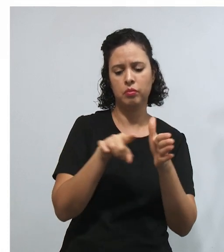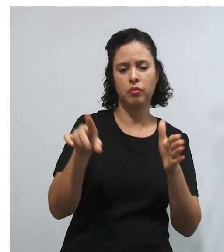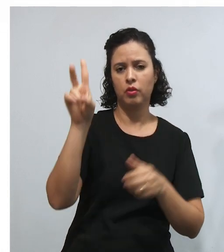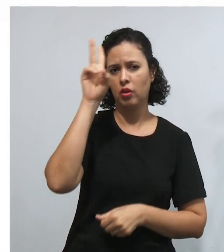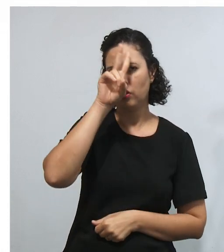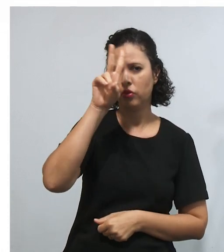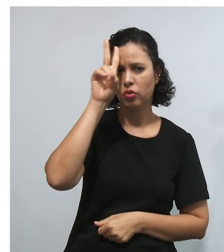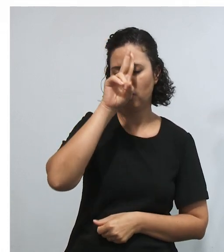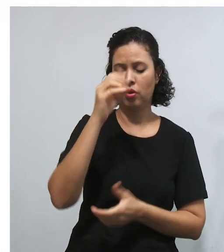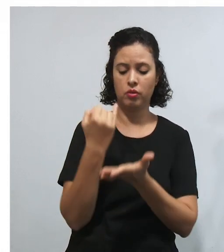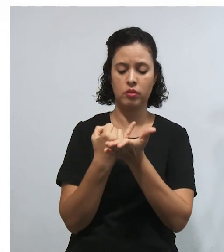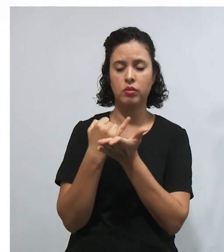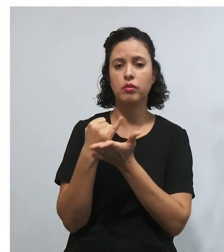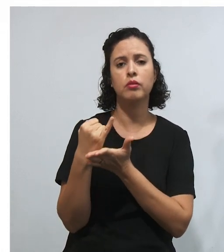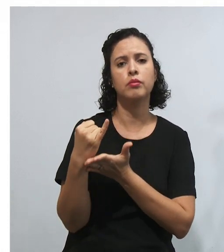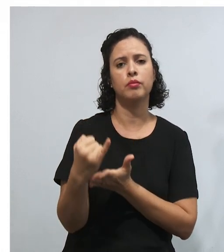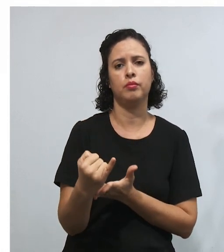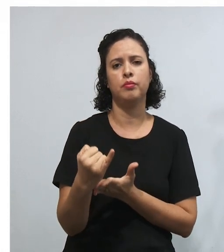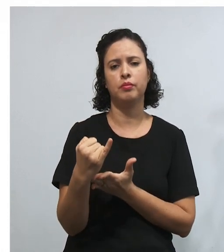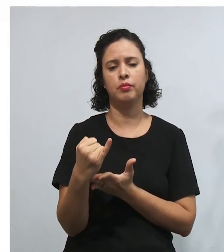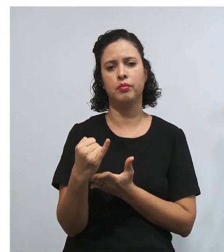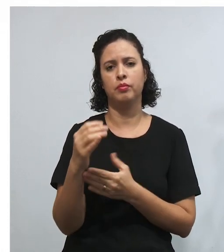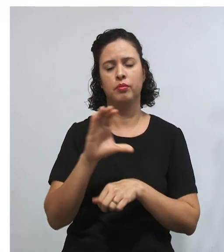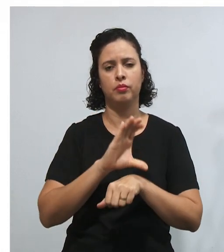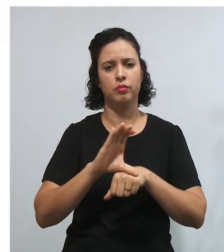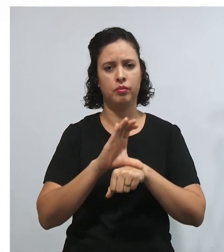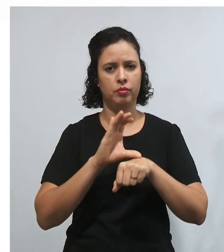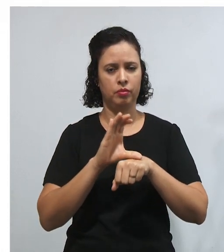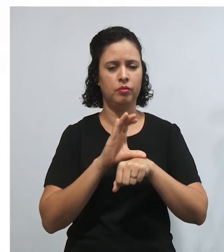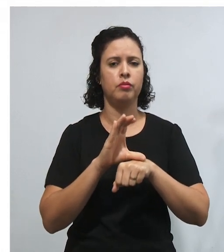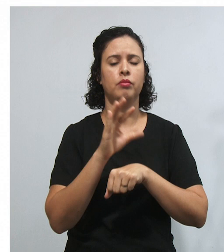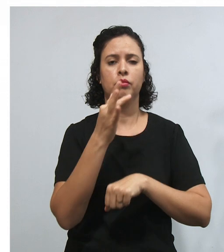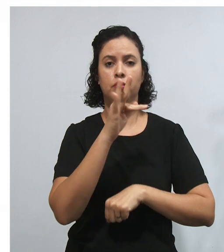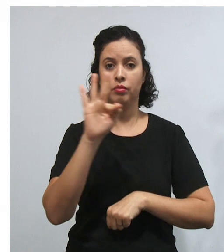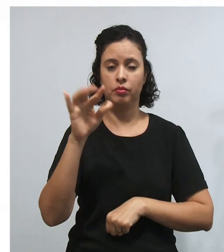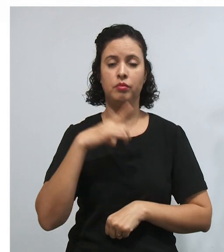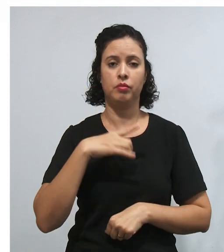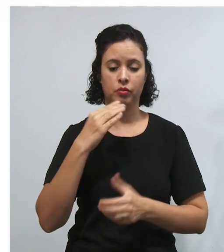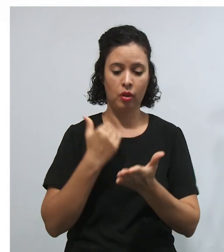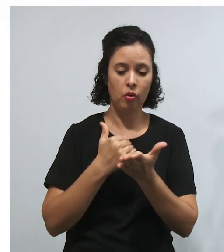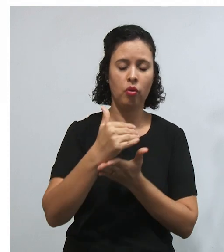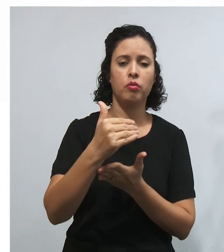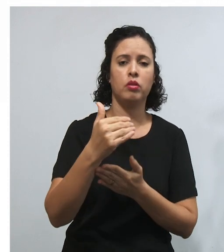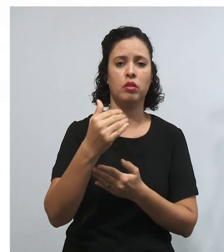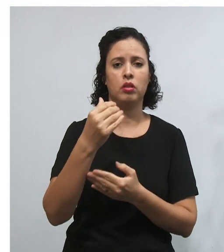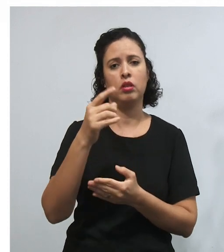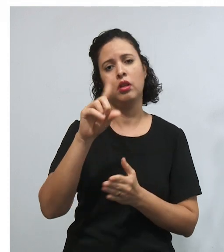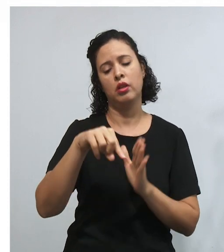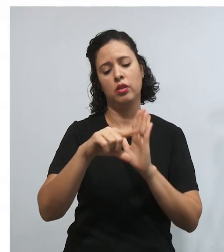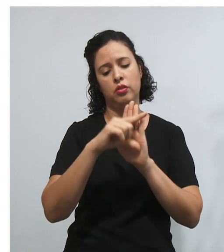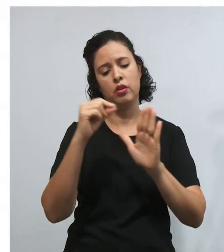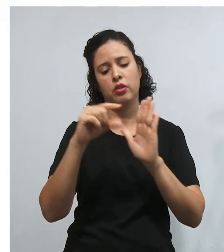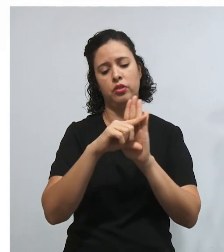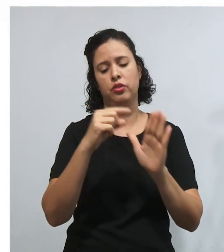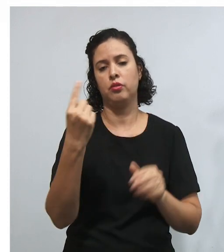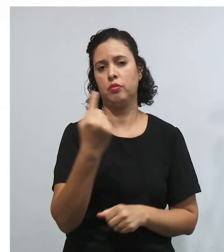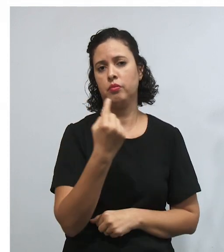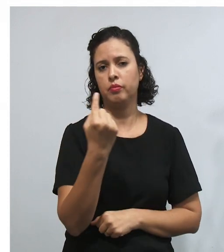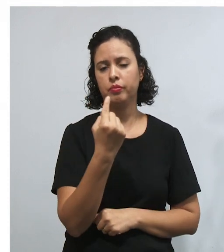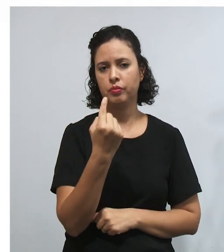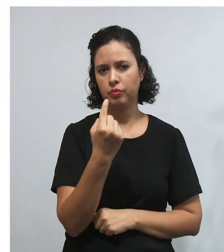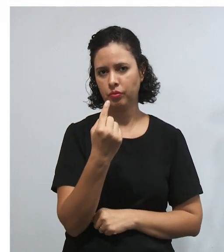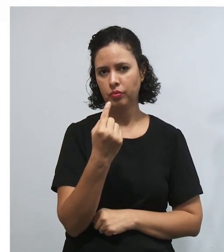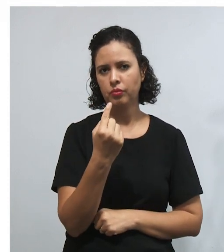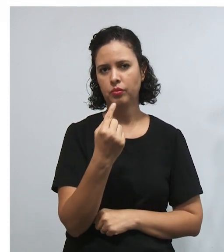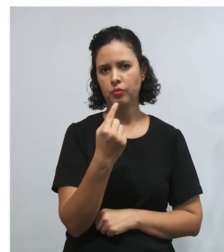uma introdução para nossa Constituição Federal passar a ter vigor lá no seu artigo 1º, tá ok? No